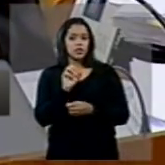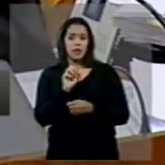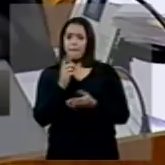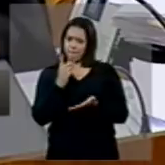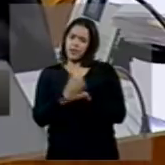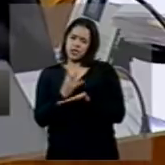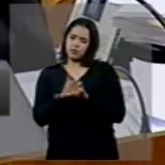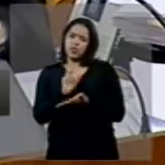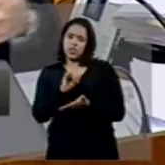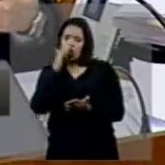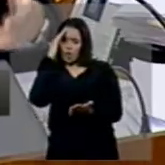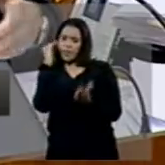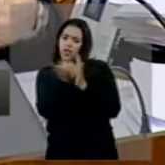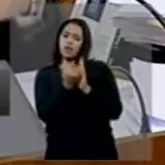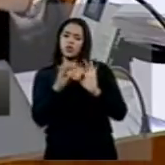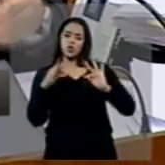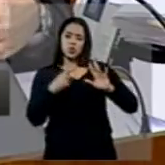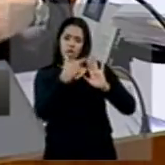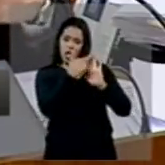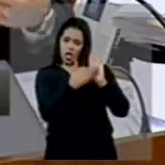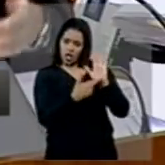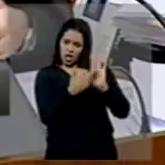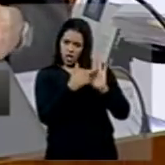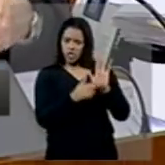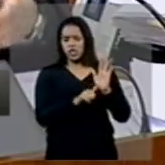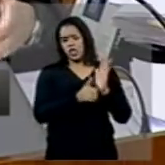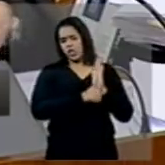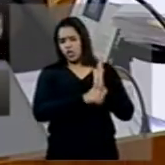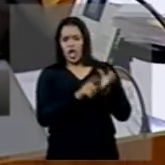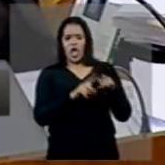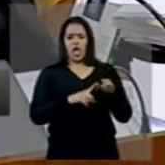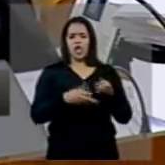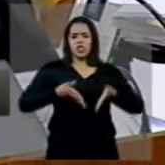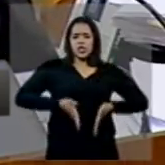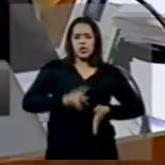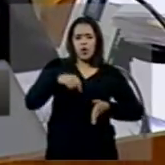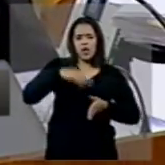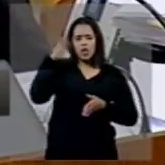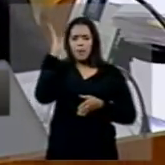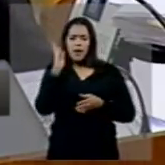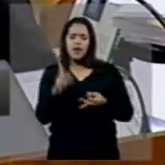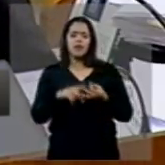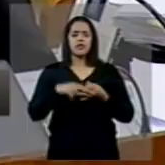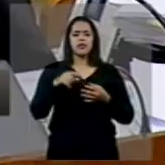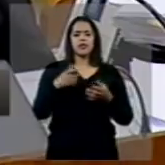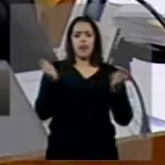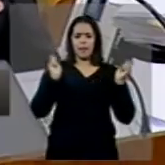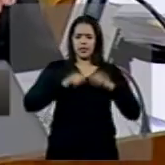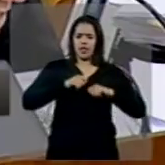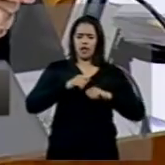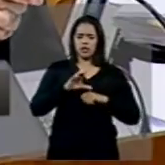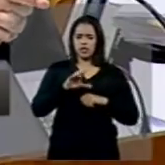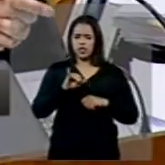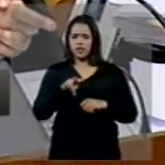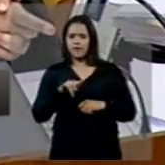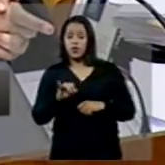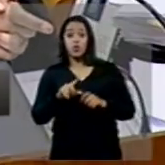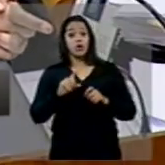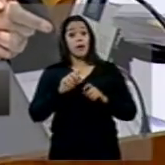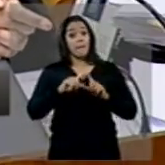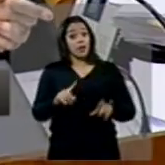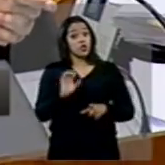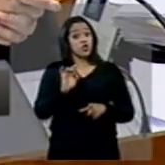os requisitos, os demais requisitos, idade, nacionalidade, capacidade civil, só pode votar se